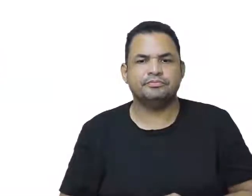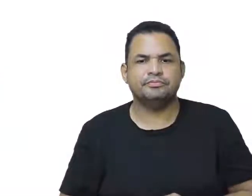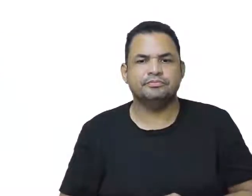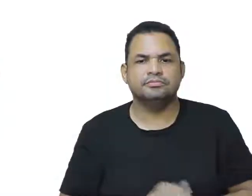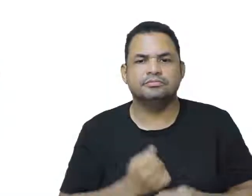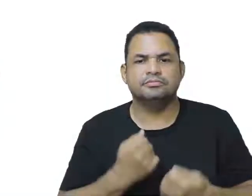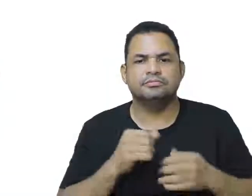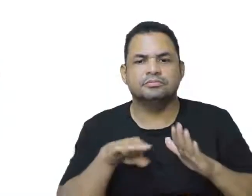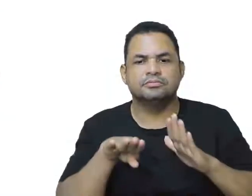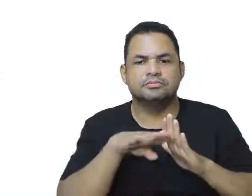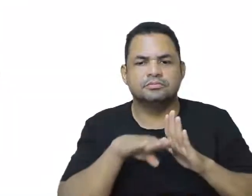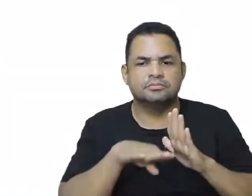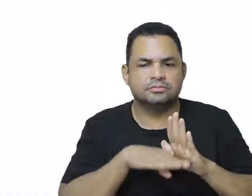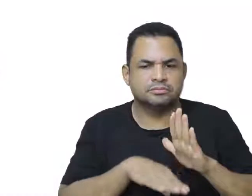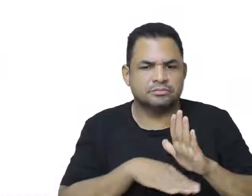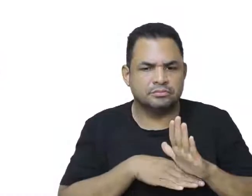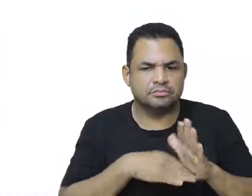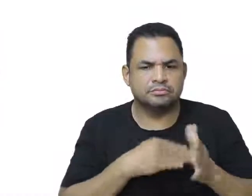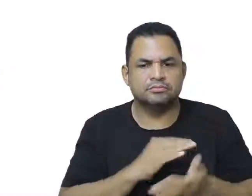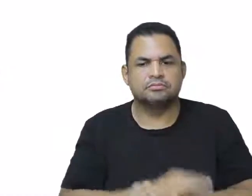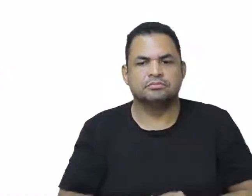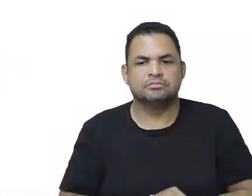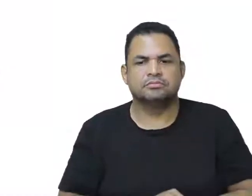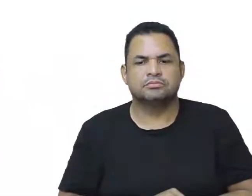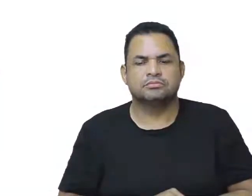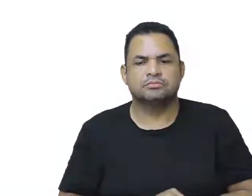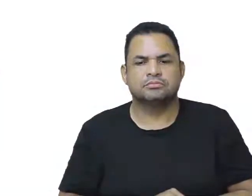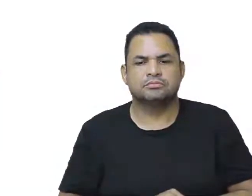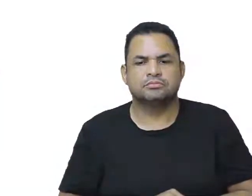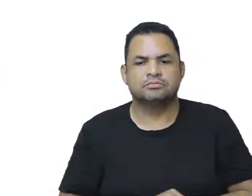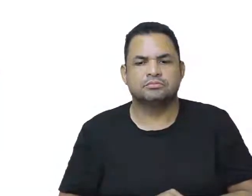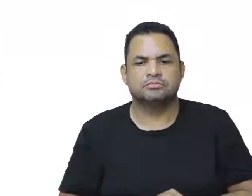ele pode ser classificado